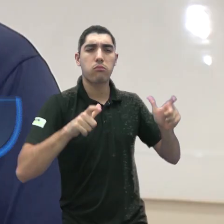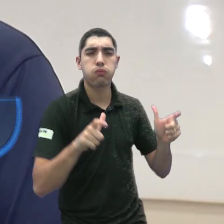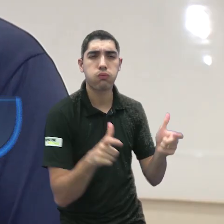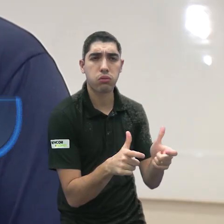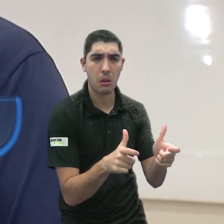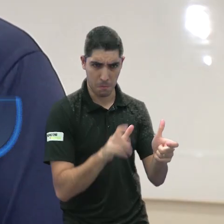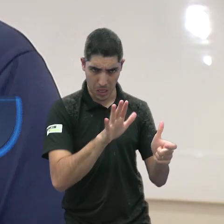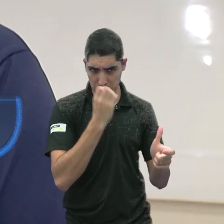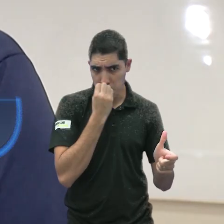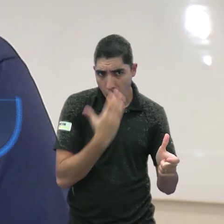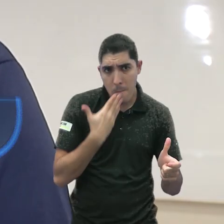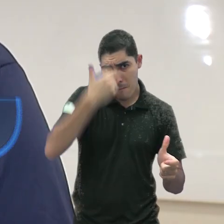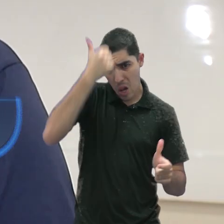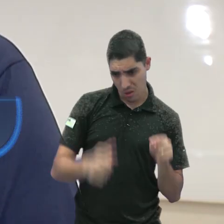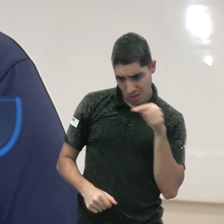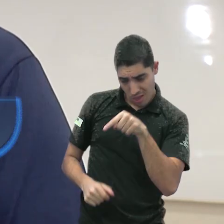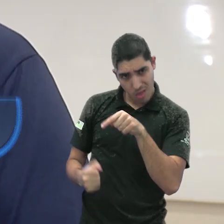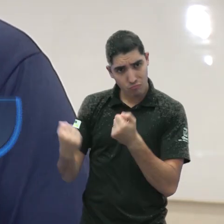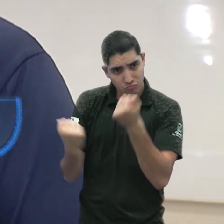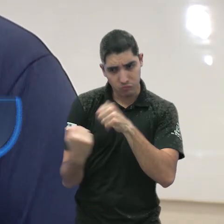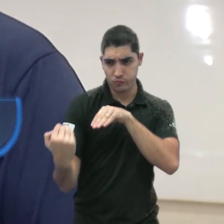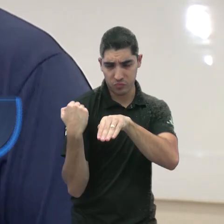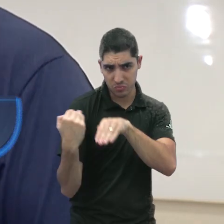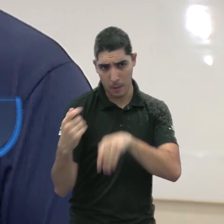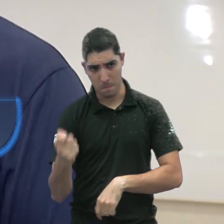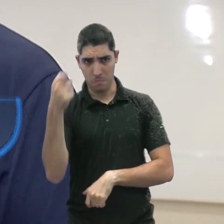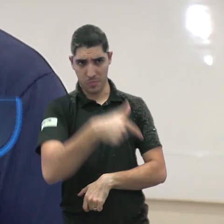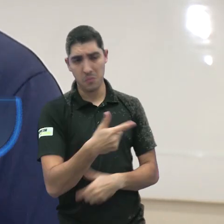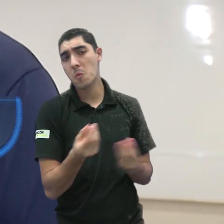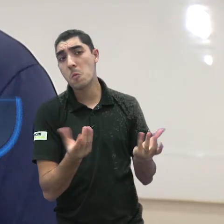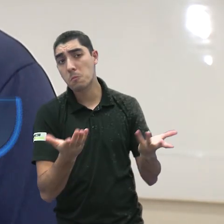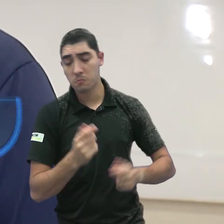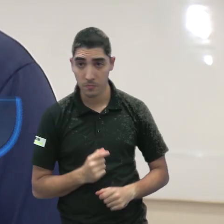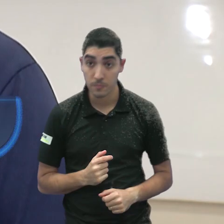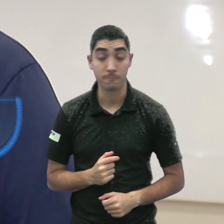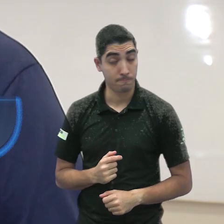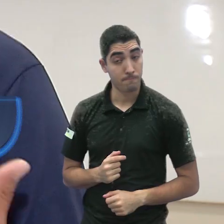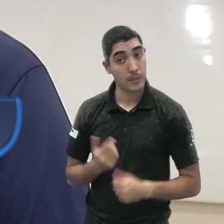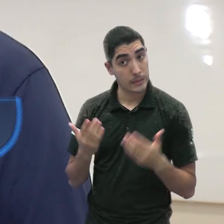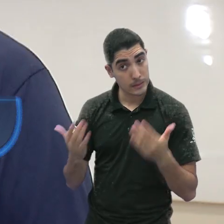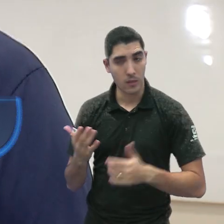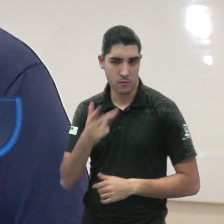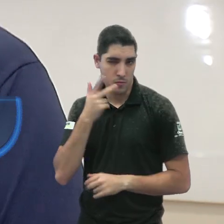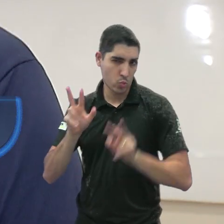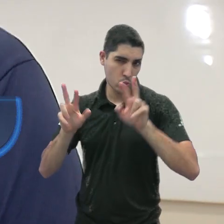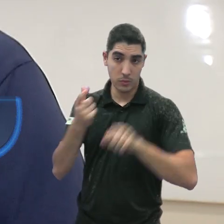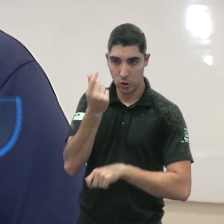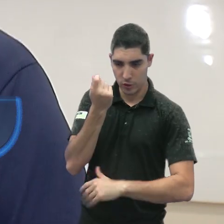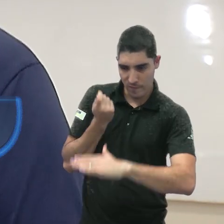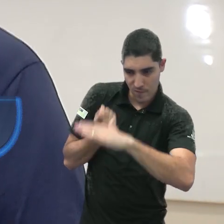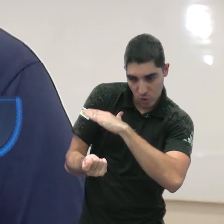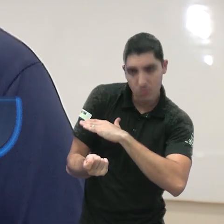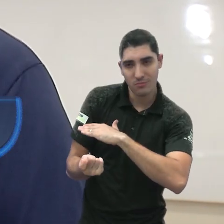país, da dimensão do Brasil, e ainda é? Bom, vamos lá. A questão do investimento em